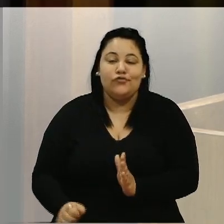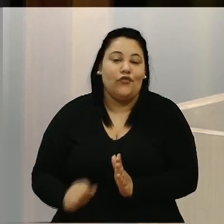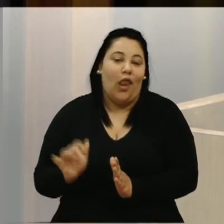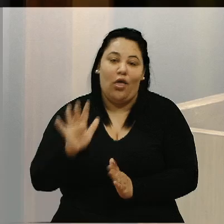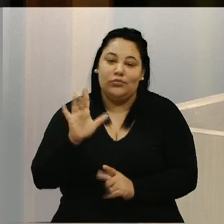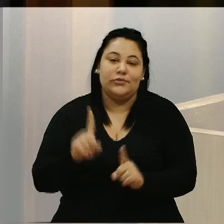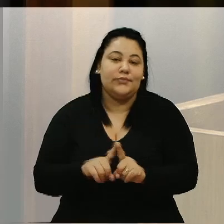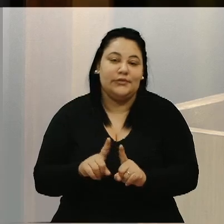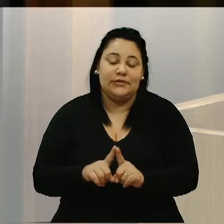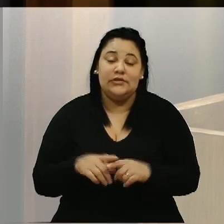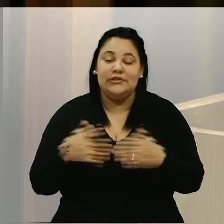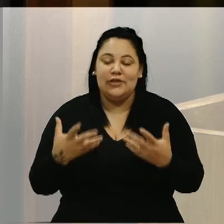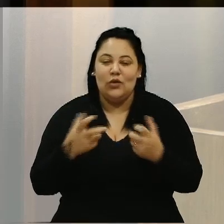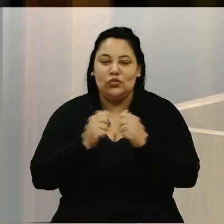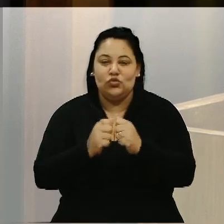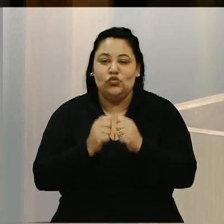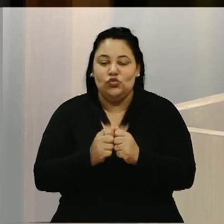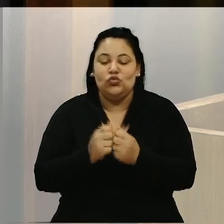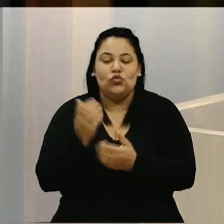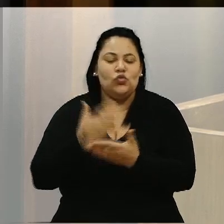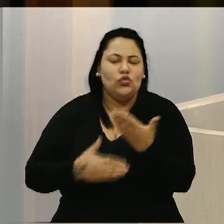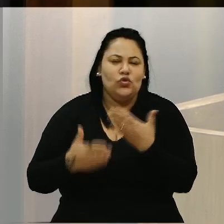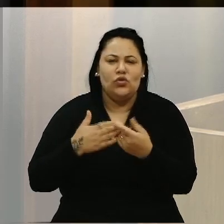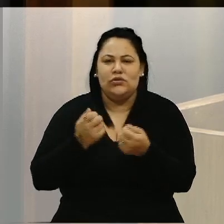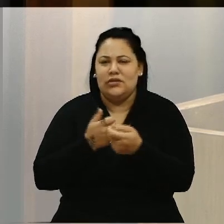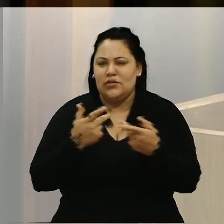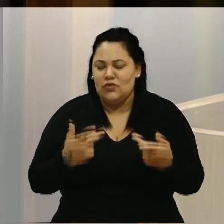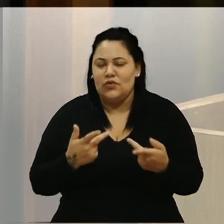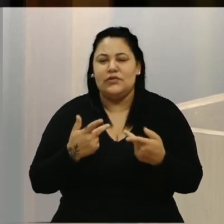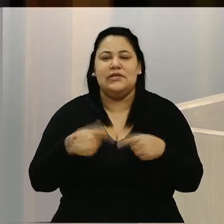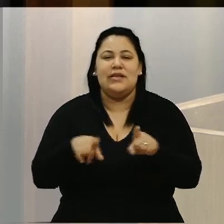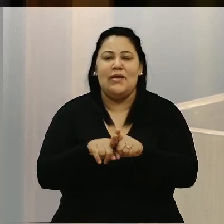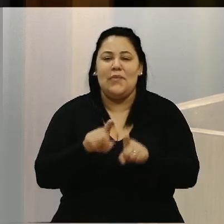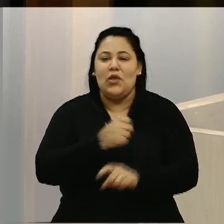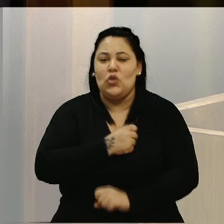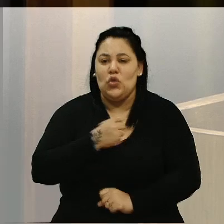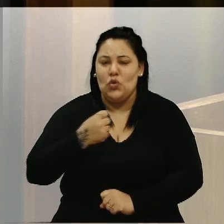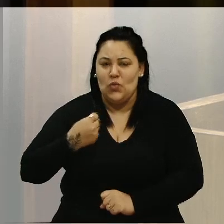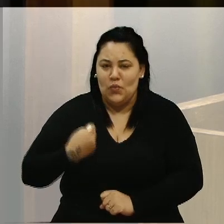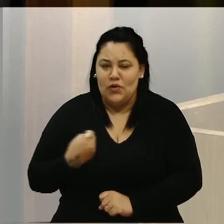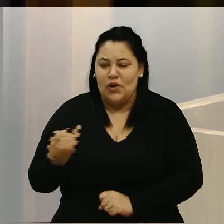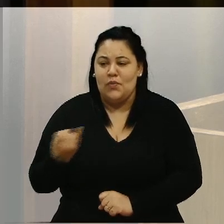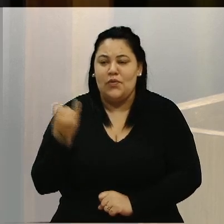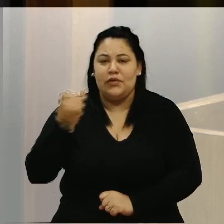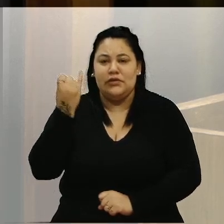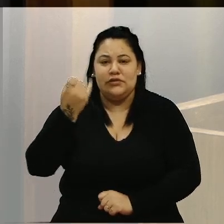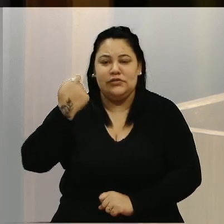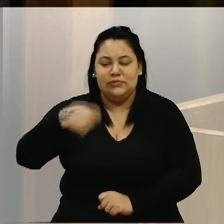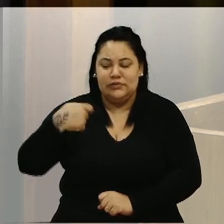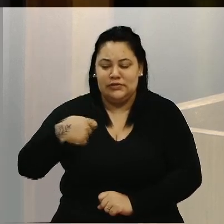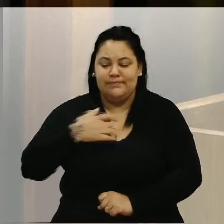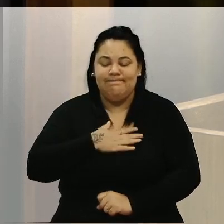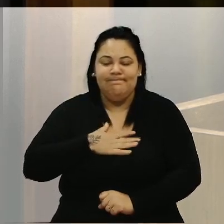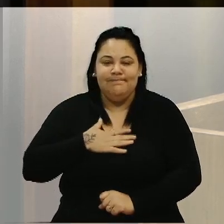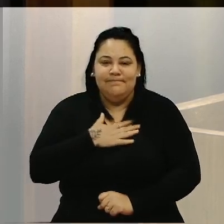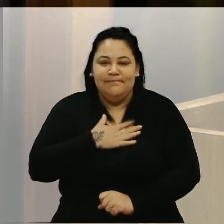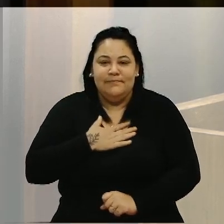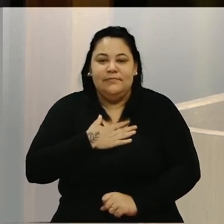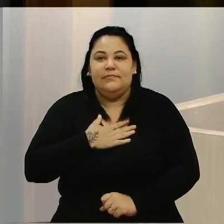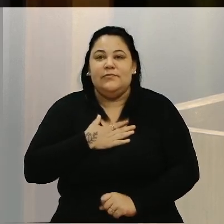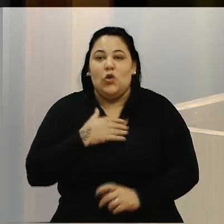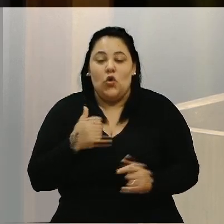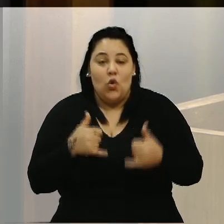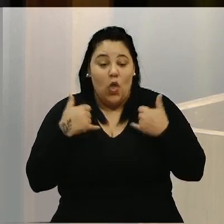Então, através de todas essas questões e desses números que tem que nos deixar muito orgulhosos do país